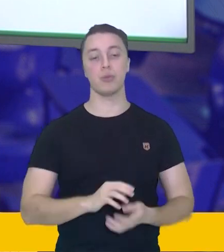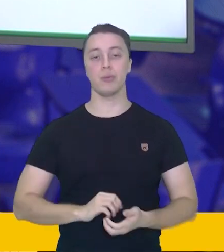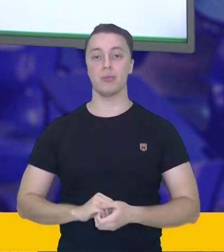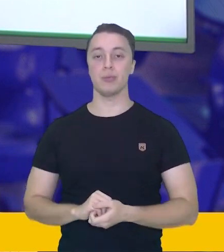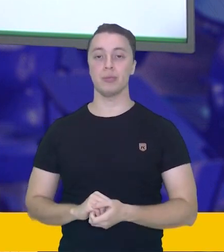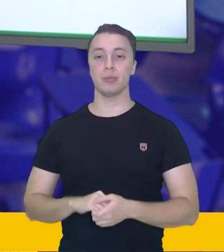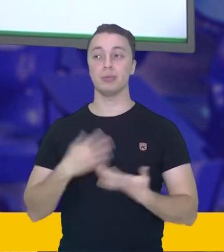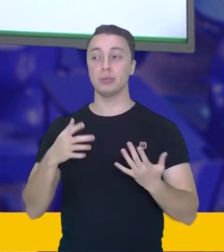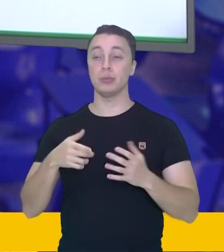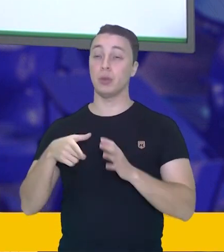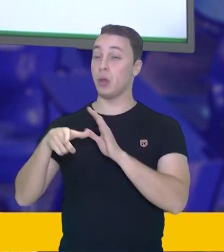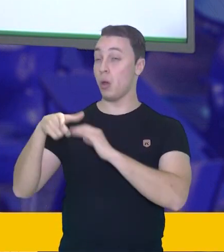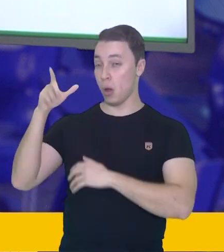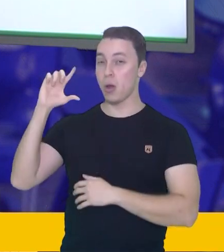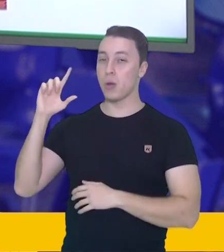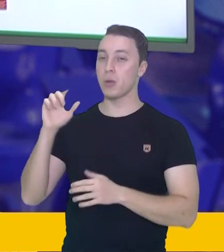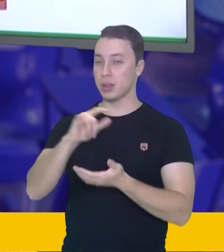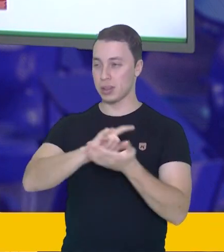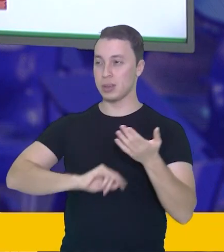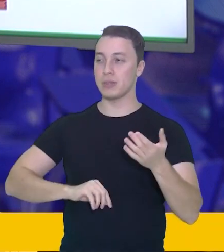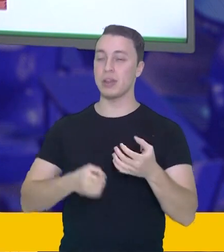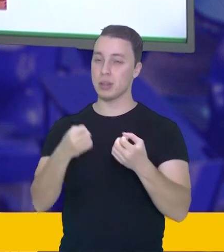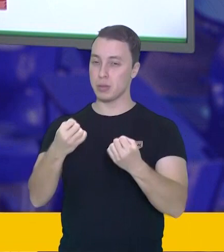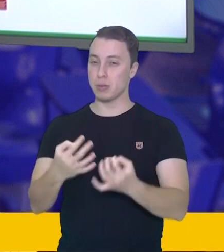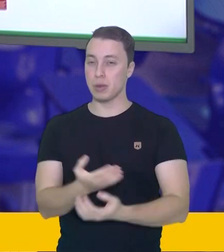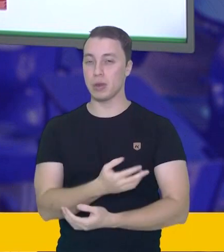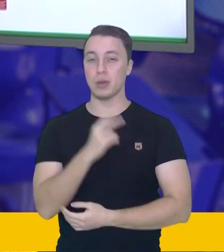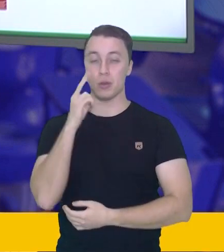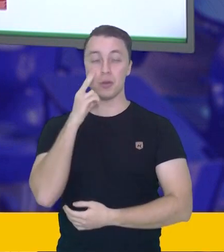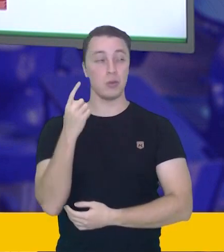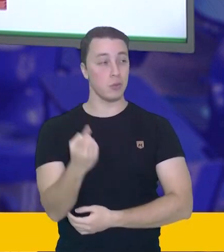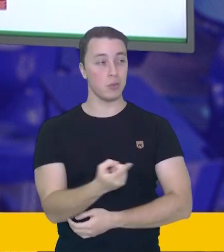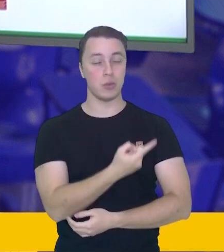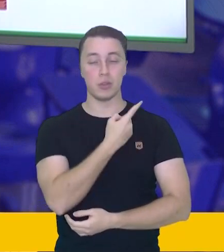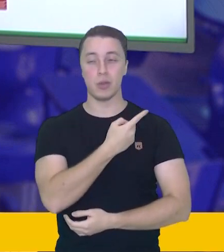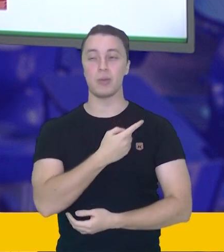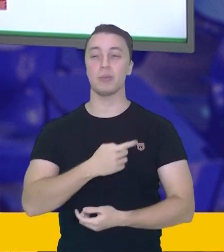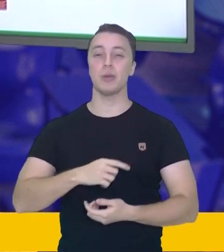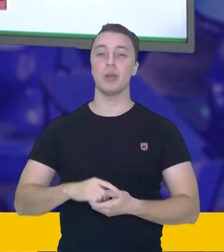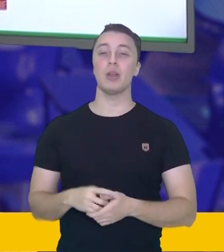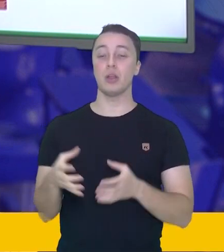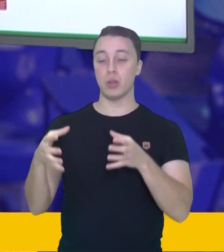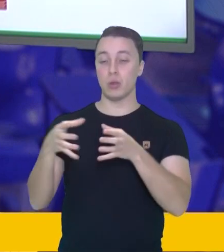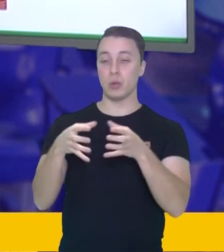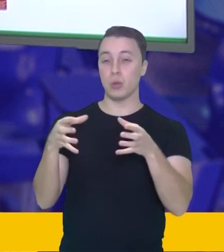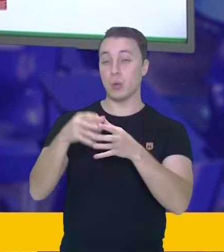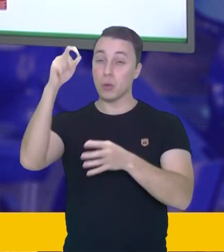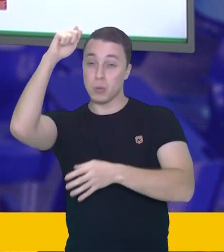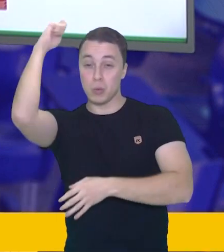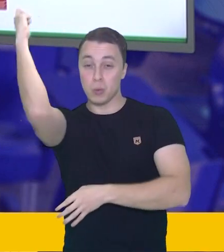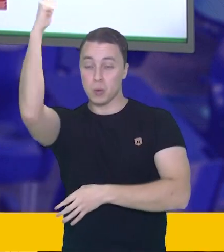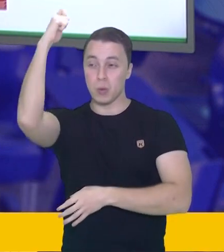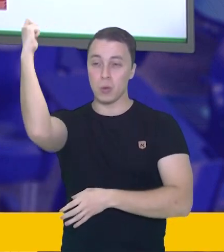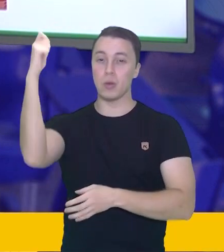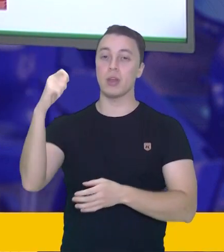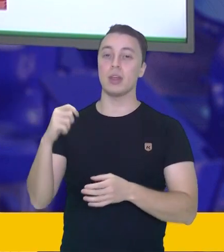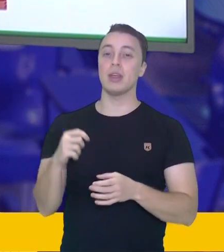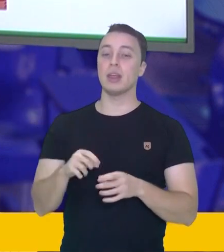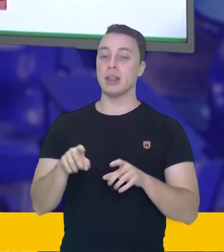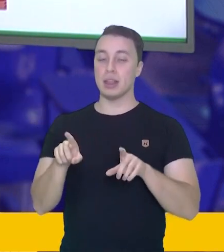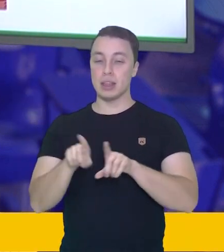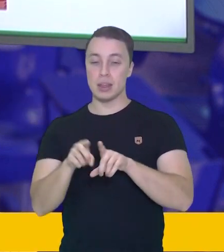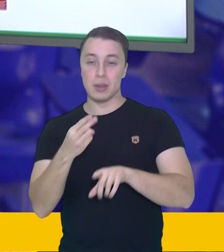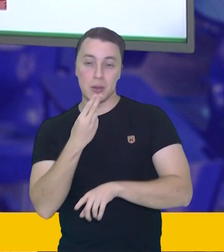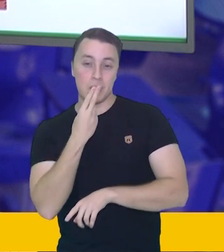vocês como exemplo esse texto de campanha comunitária da Turma da Mônica. e através dele